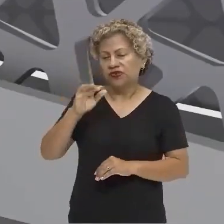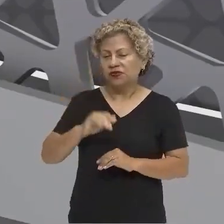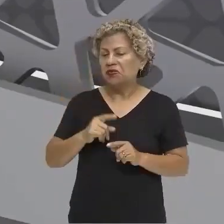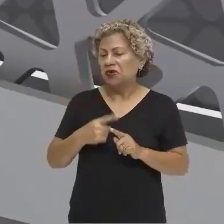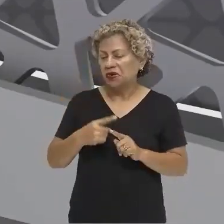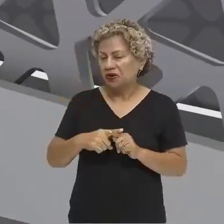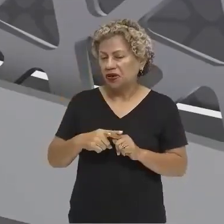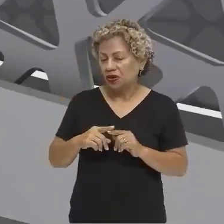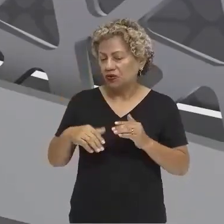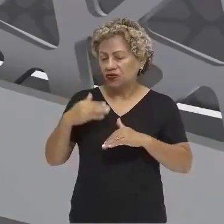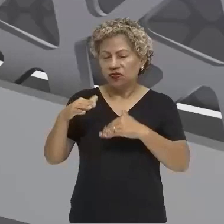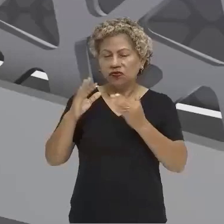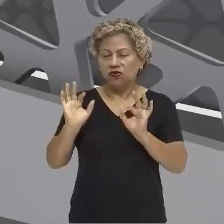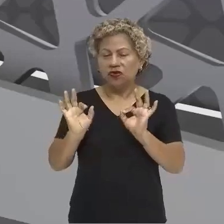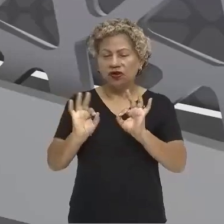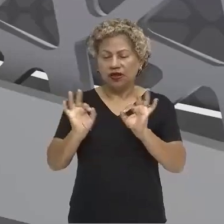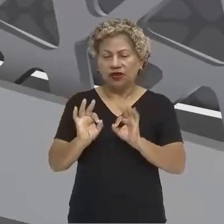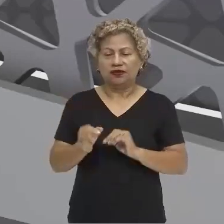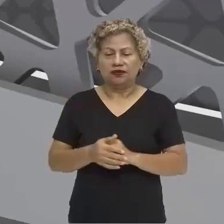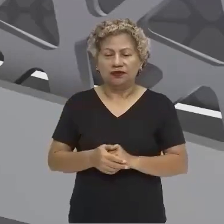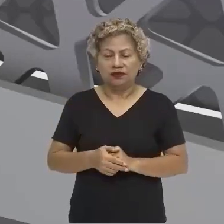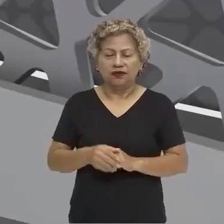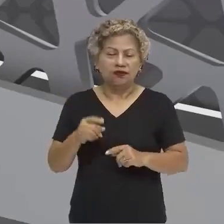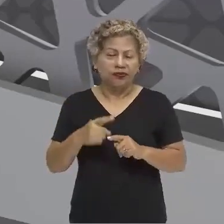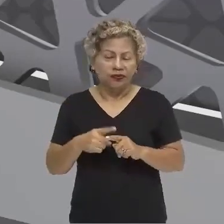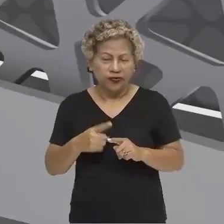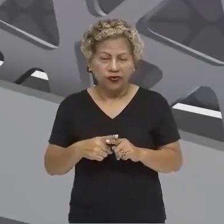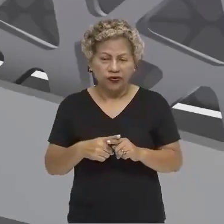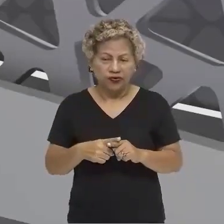eu não desenvolvi, eu não calculei, eu não